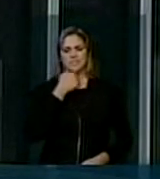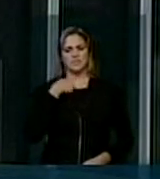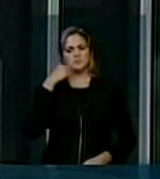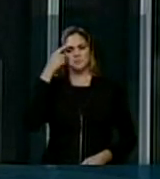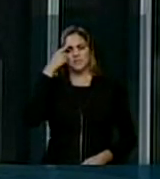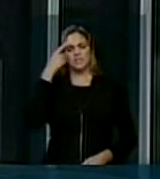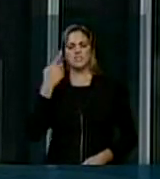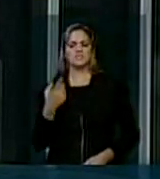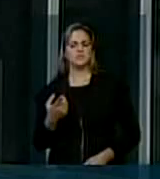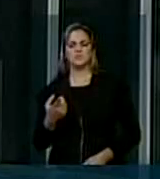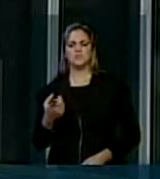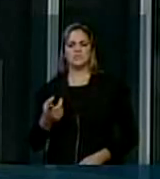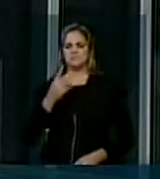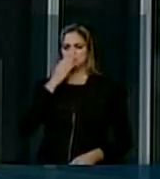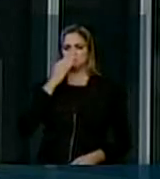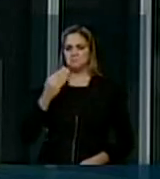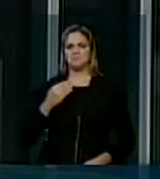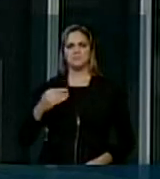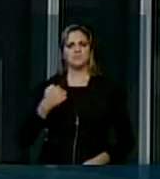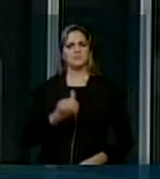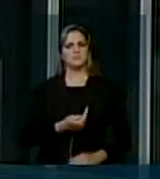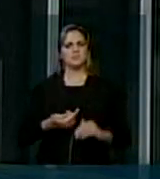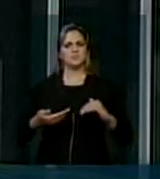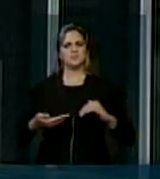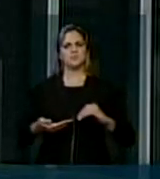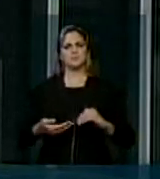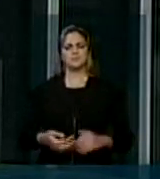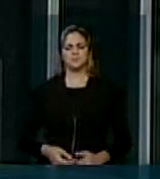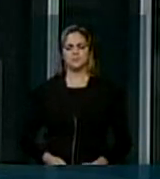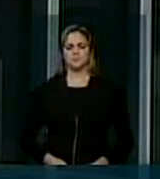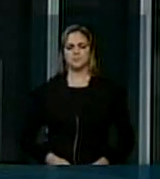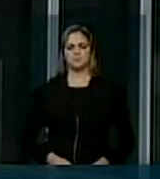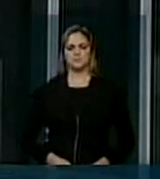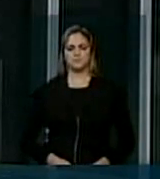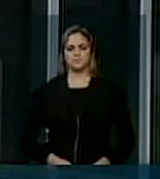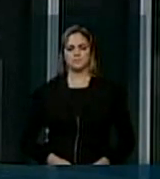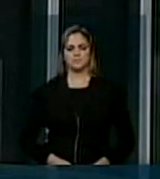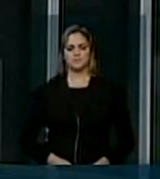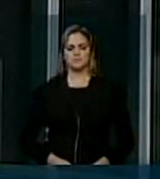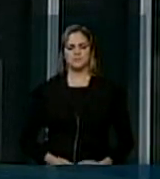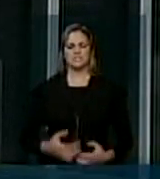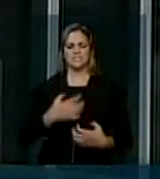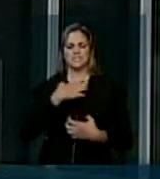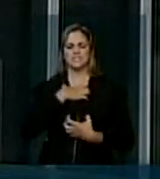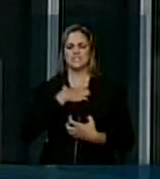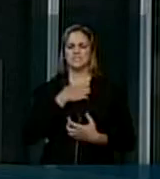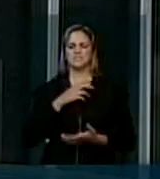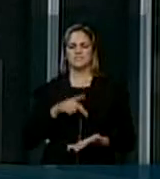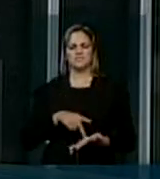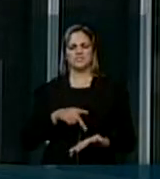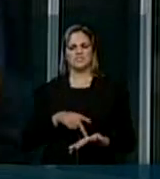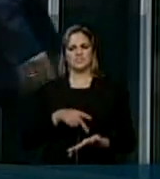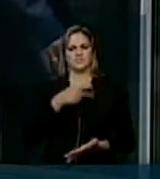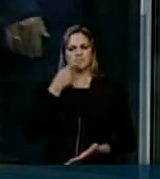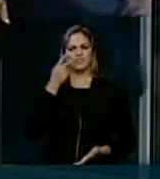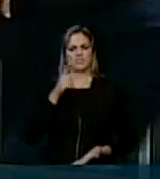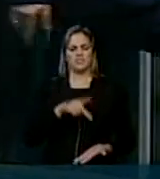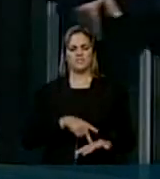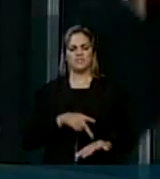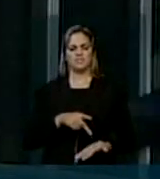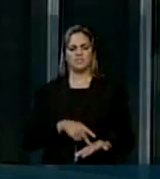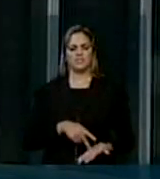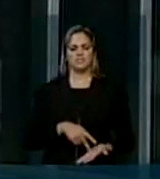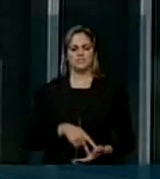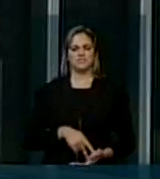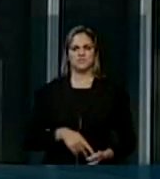às atribuições desta casa. Eu estou, confesso a